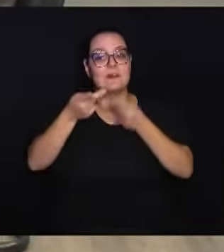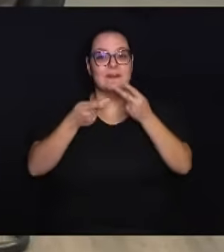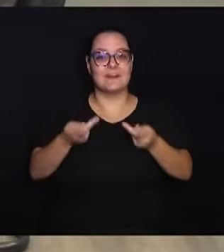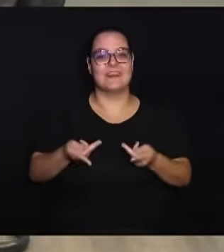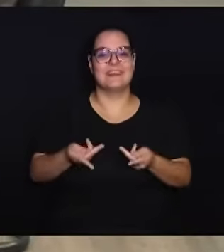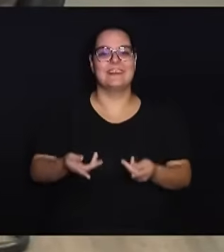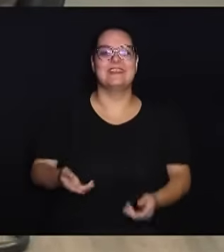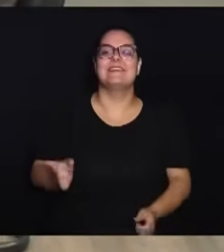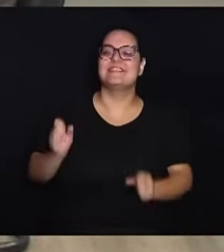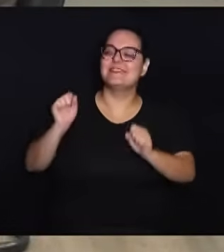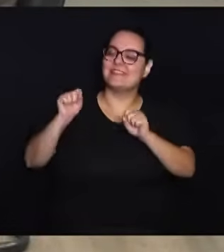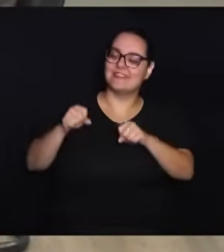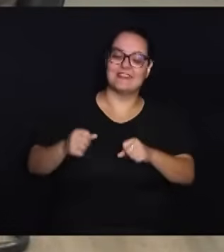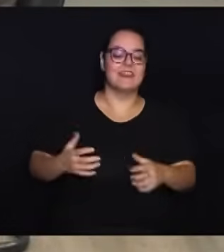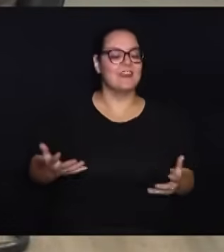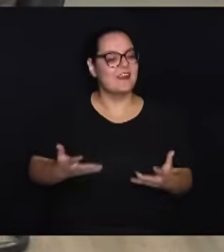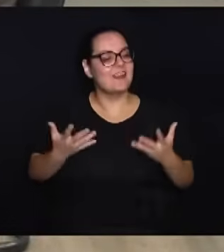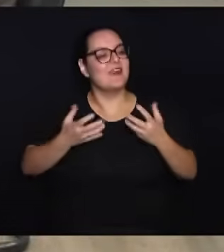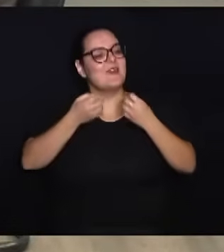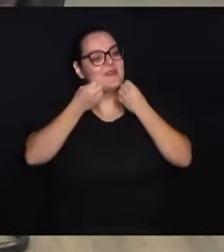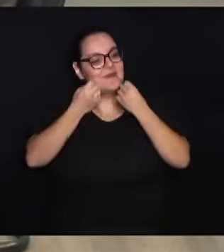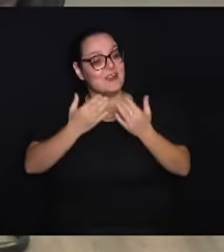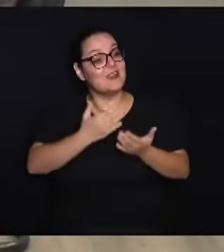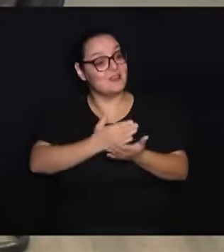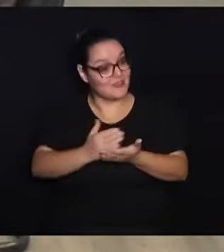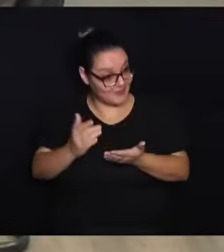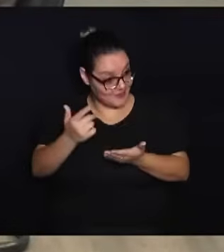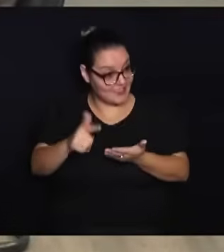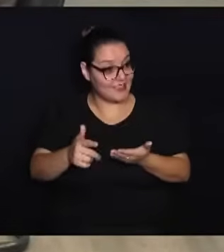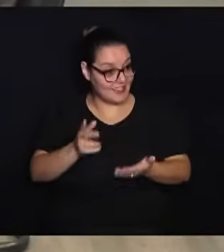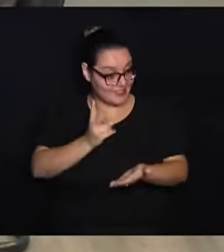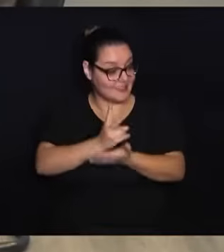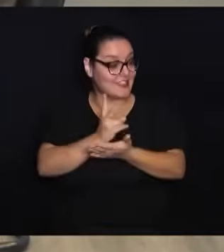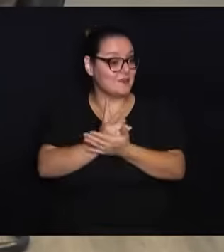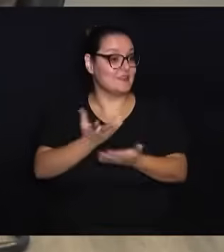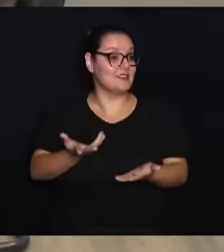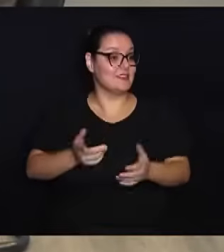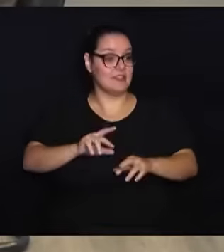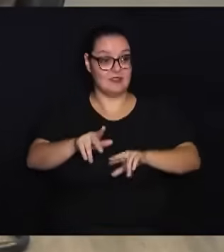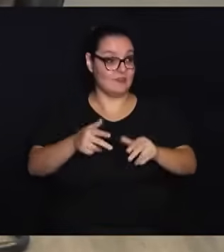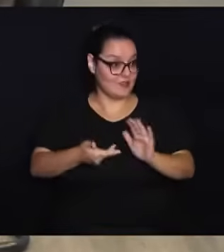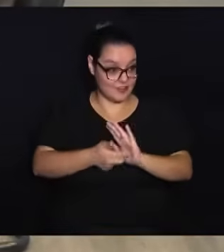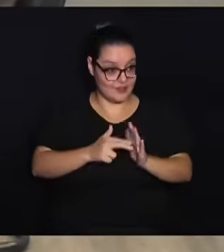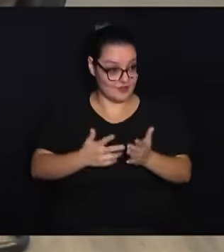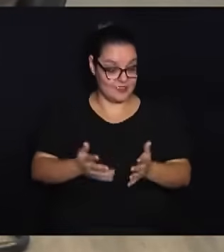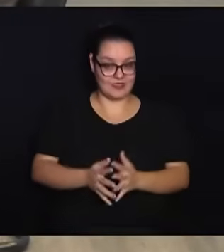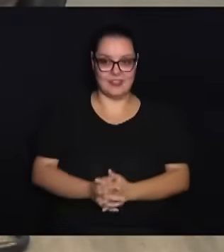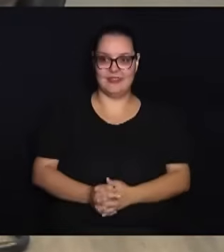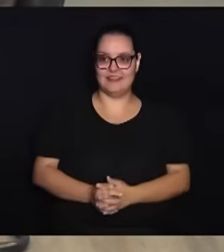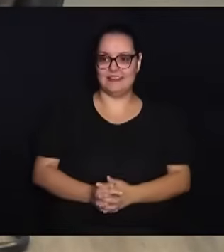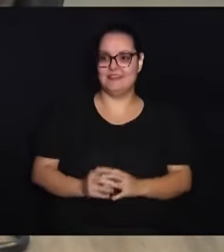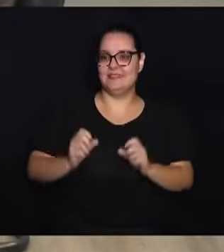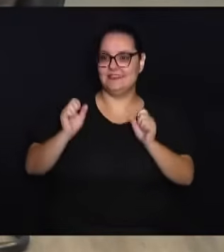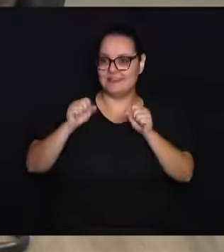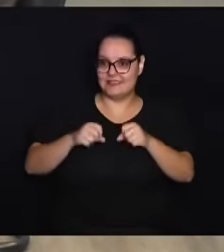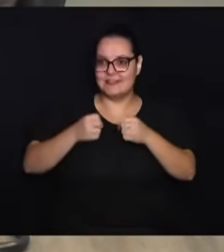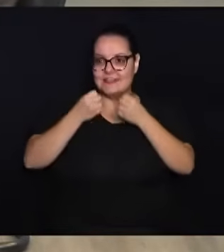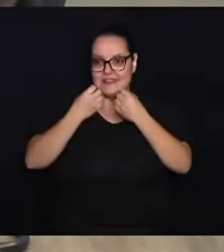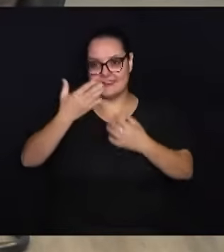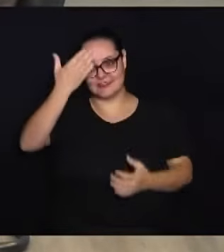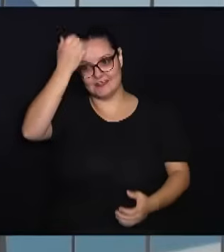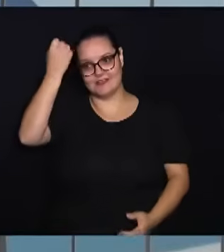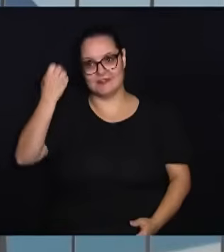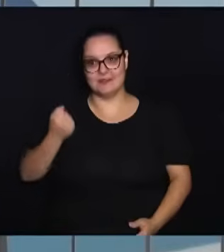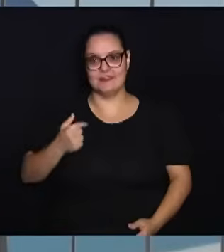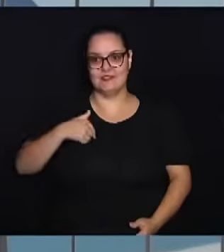são mesmo revigorantes? É bom recomeçar aí em vários sentidos? É muito bom, né, Rubio? Eu